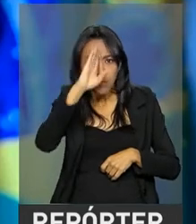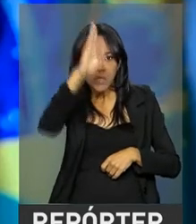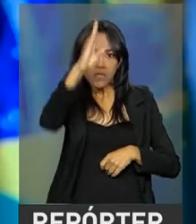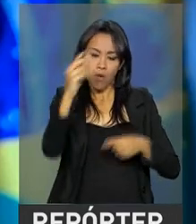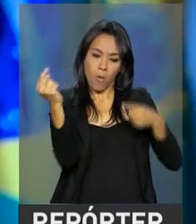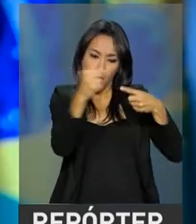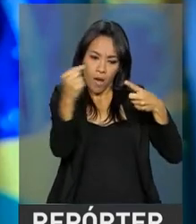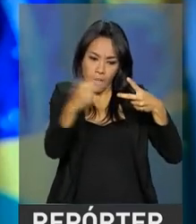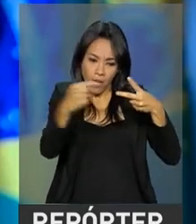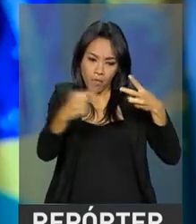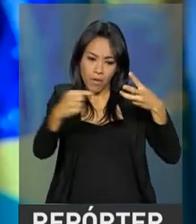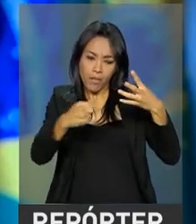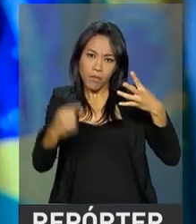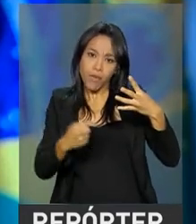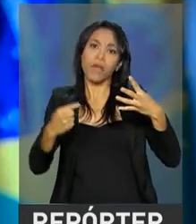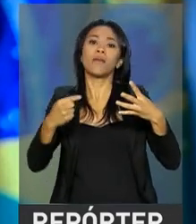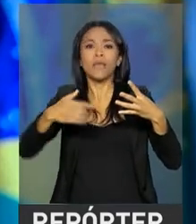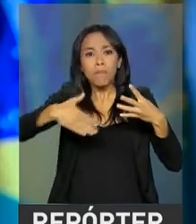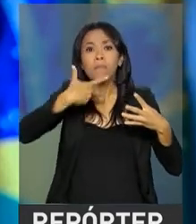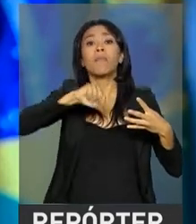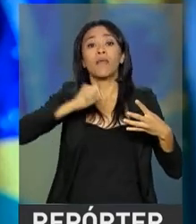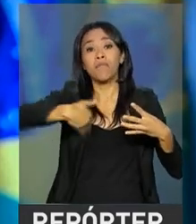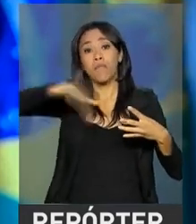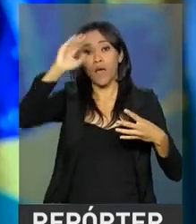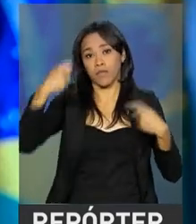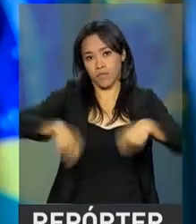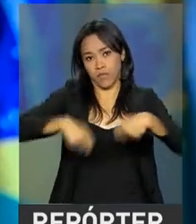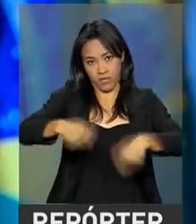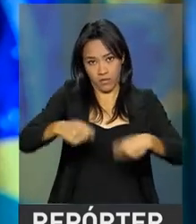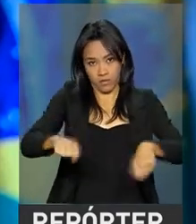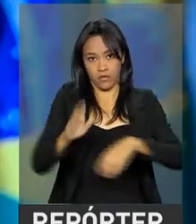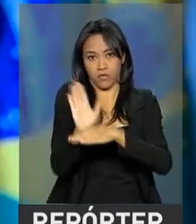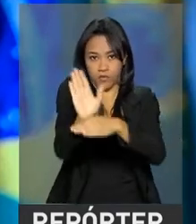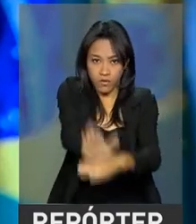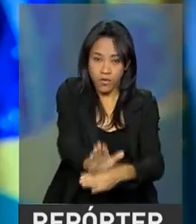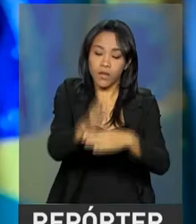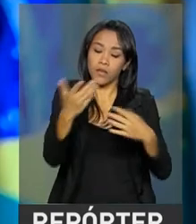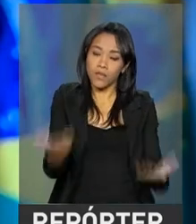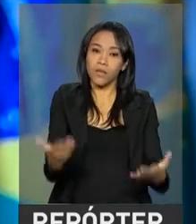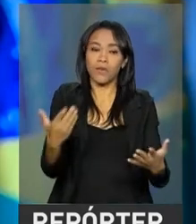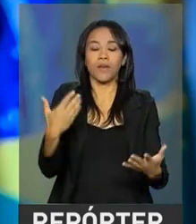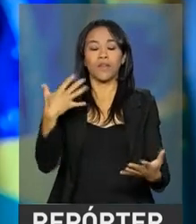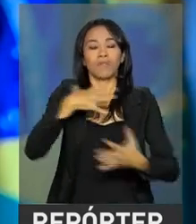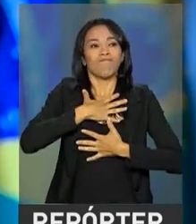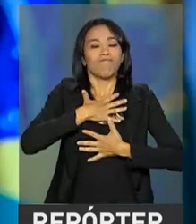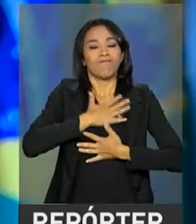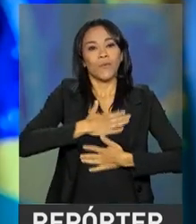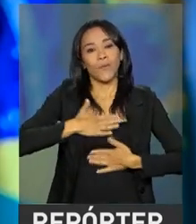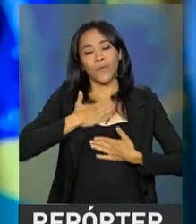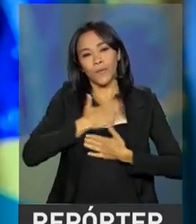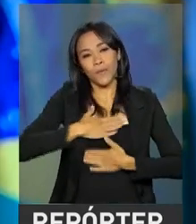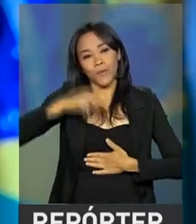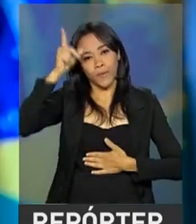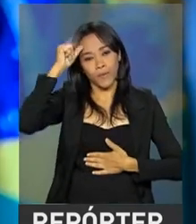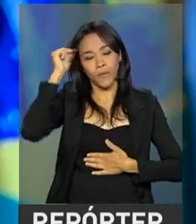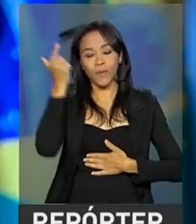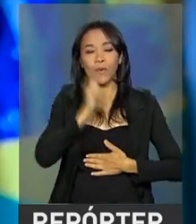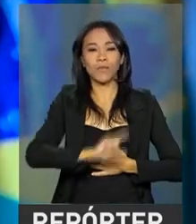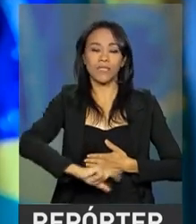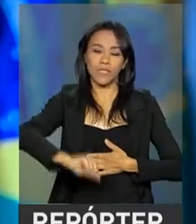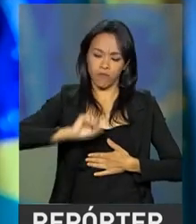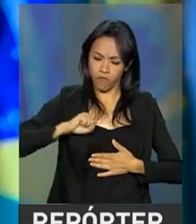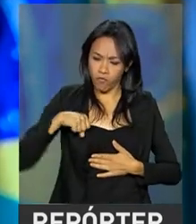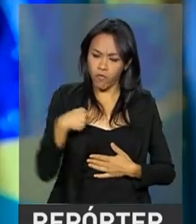é para os que mais precisam o dever cumprido fica prazeroso nos dá força para enfrentar